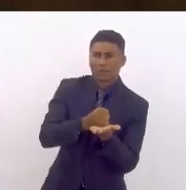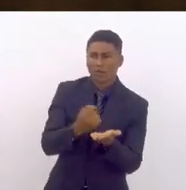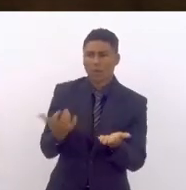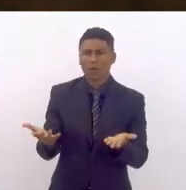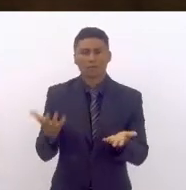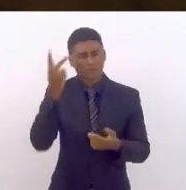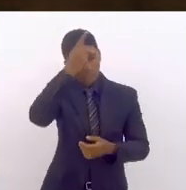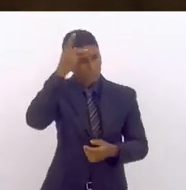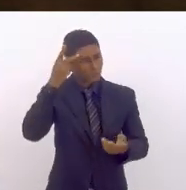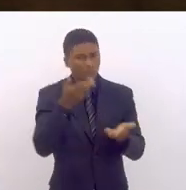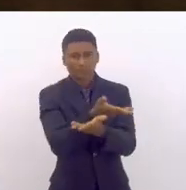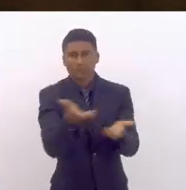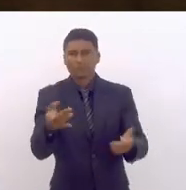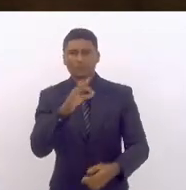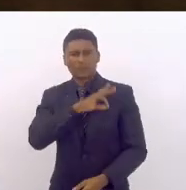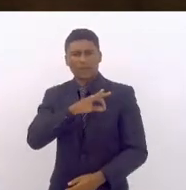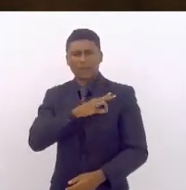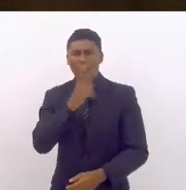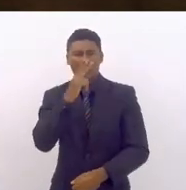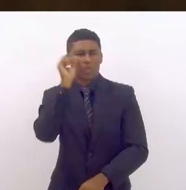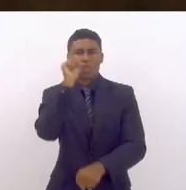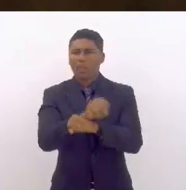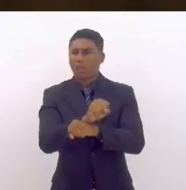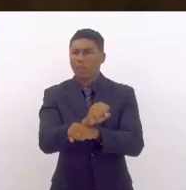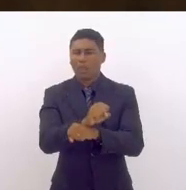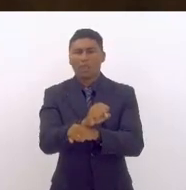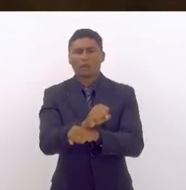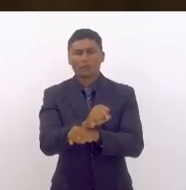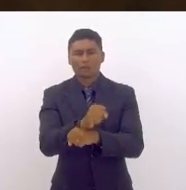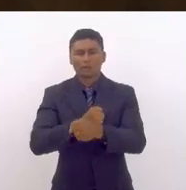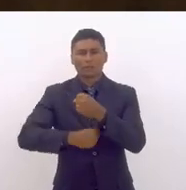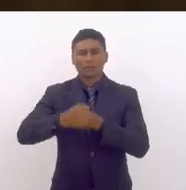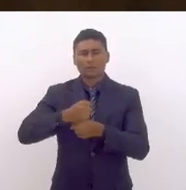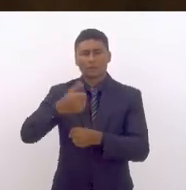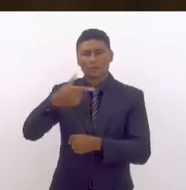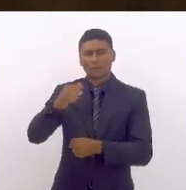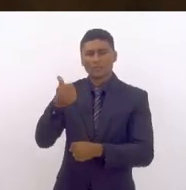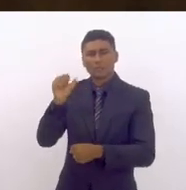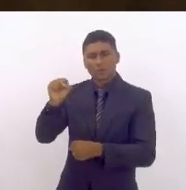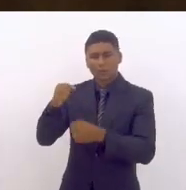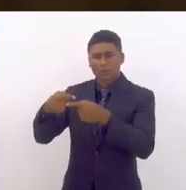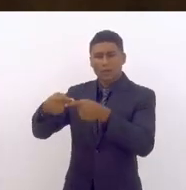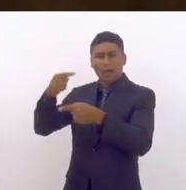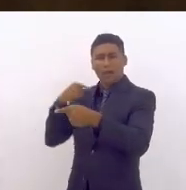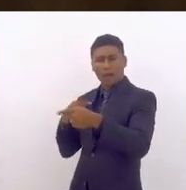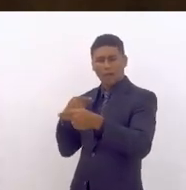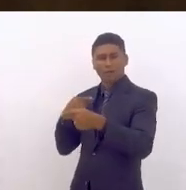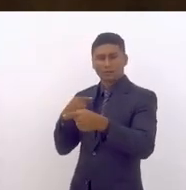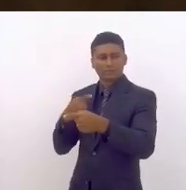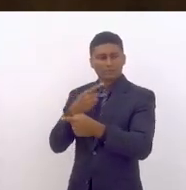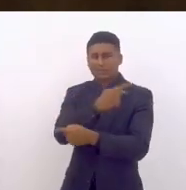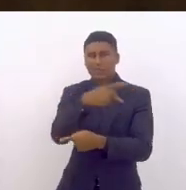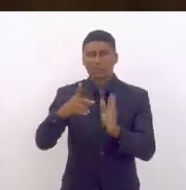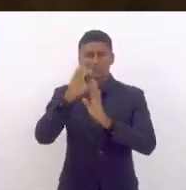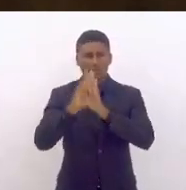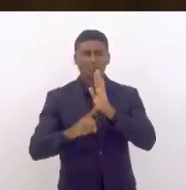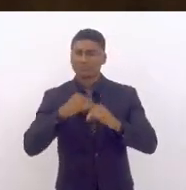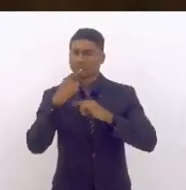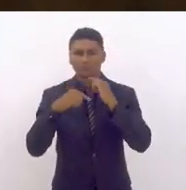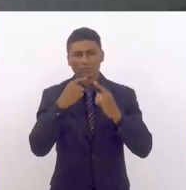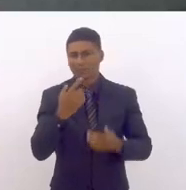as pessoas estão com o salário congelado antes de 2018 e não pode nem buscar seus direitos.